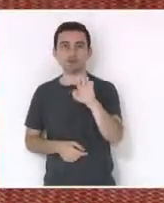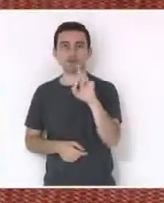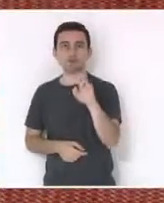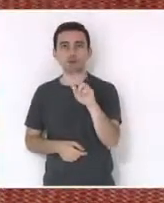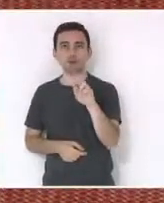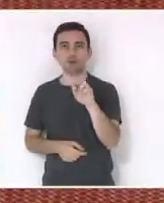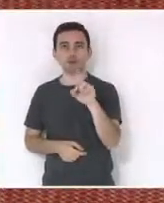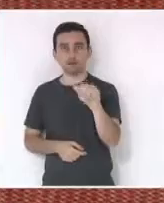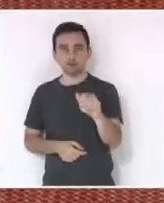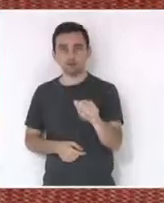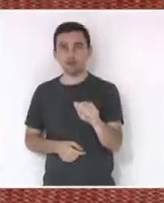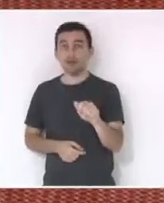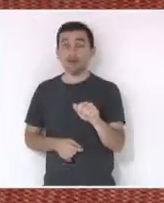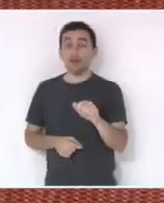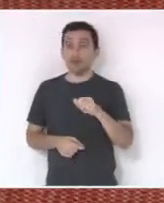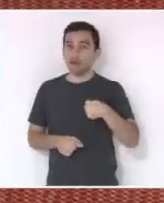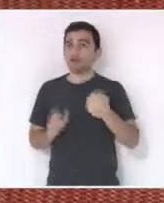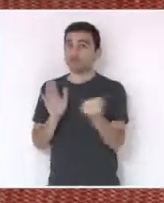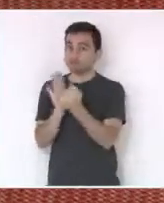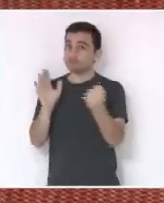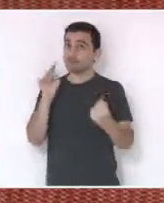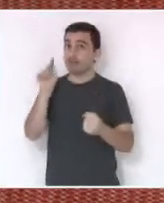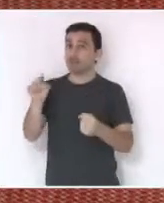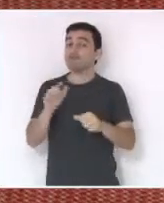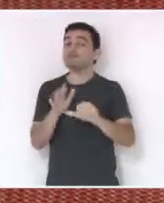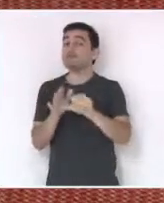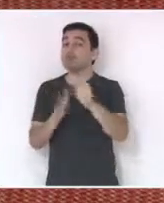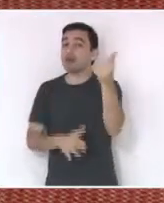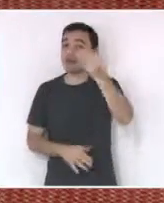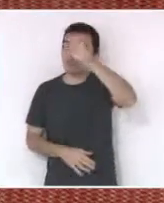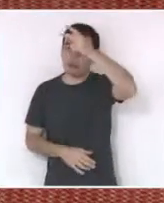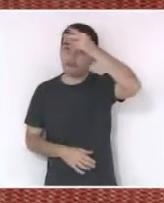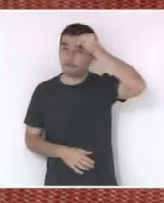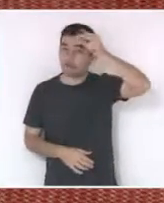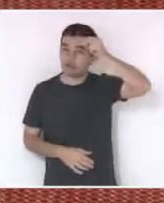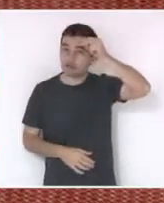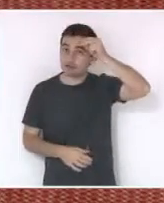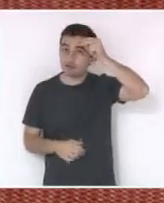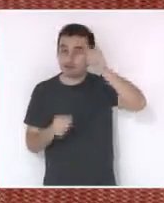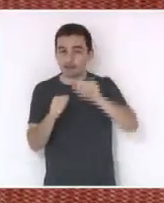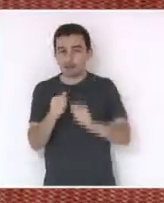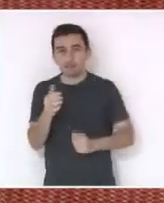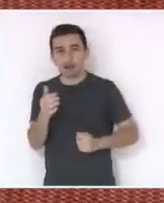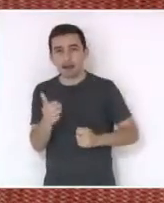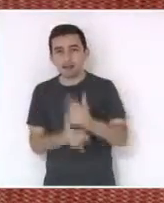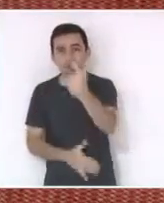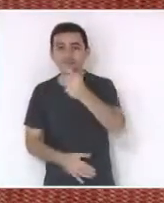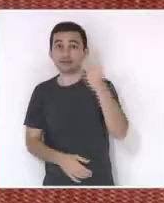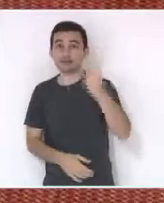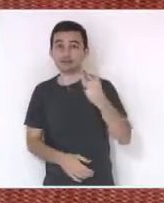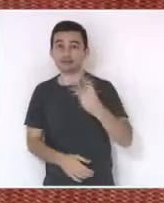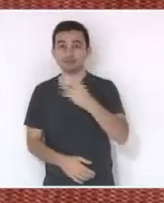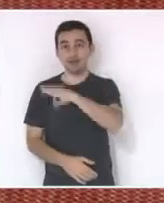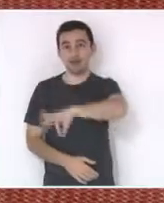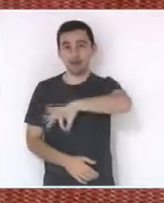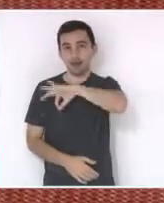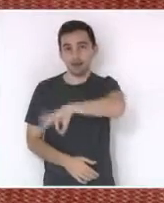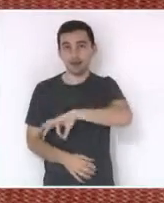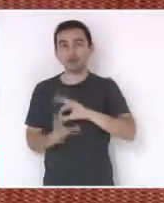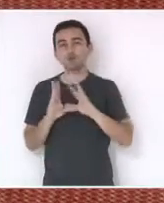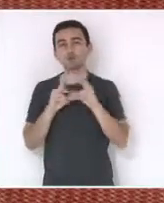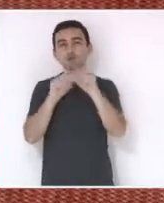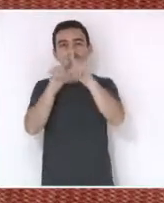foi o primeiro prefeito de santa catarina a fazer o pagamento da primeira parcela do 13º salário aos seus servidores